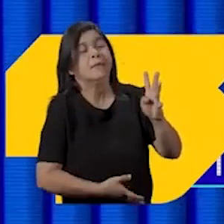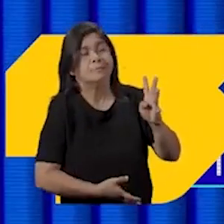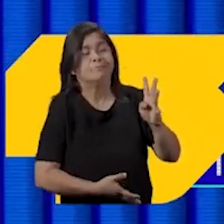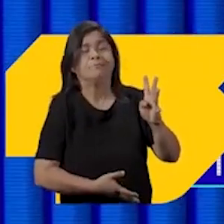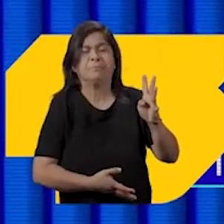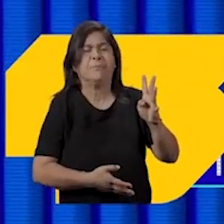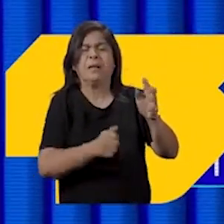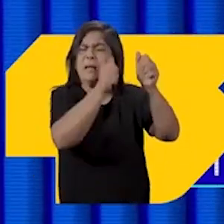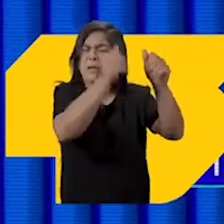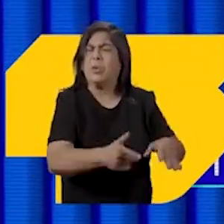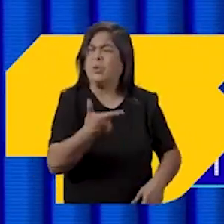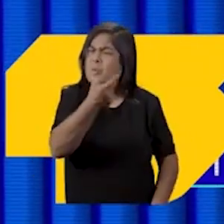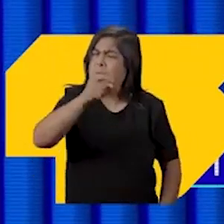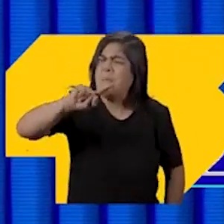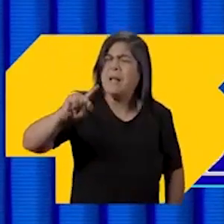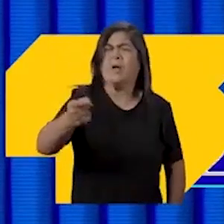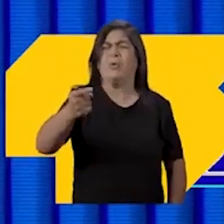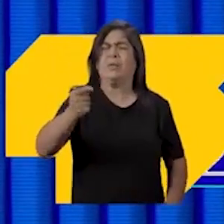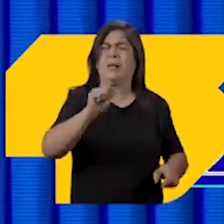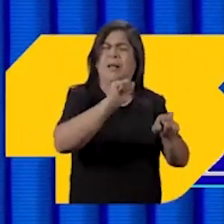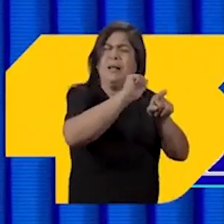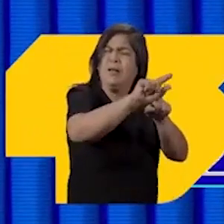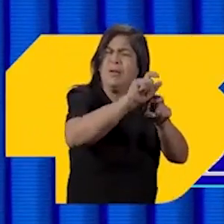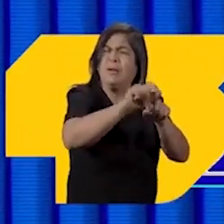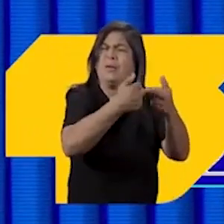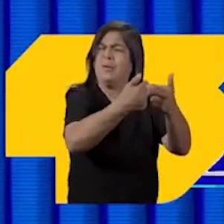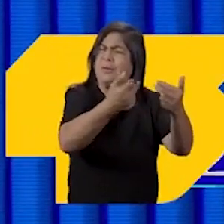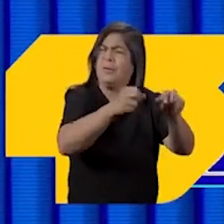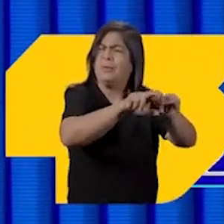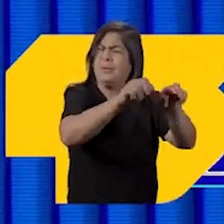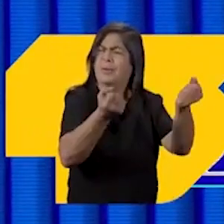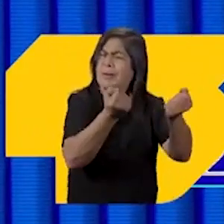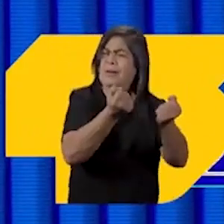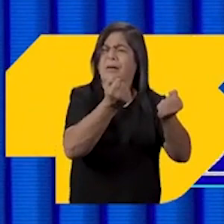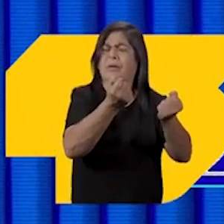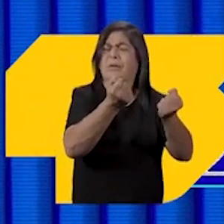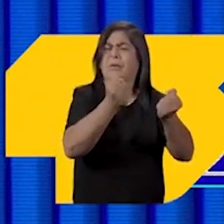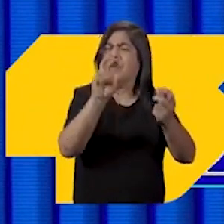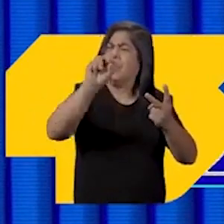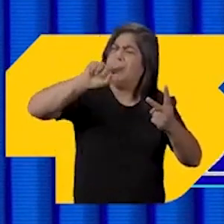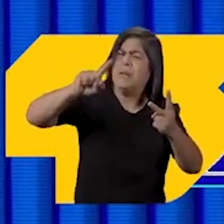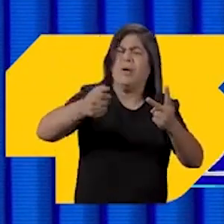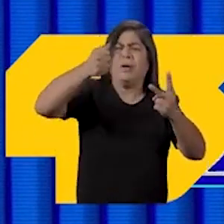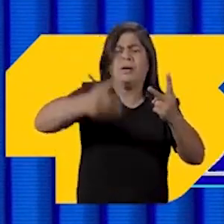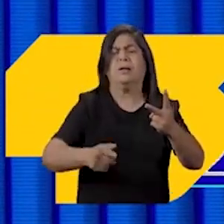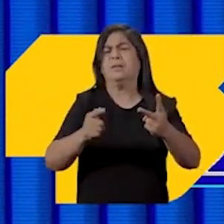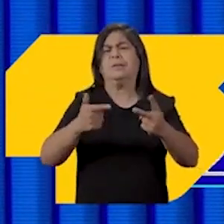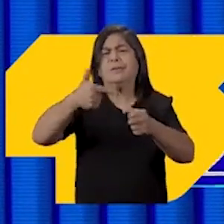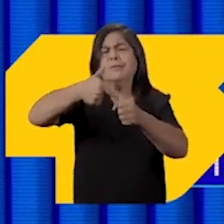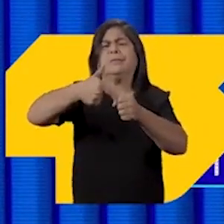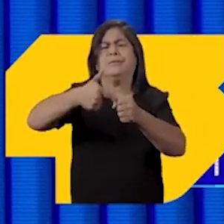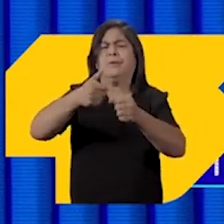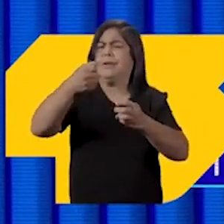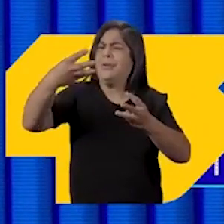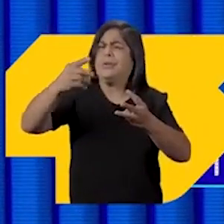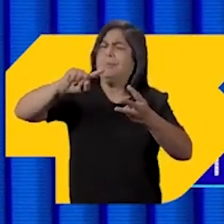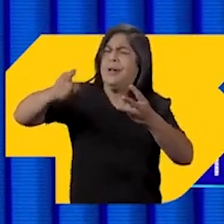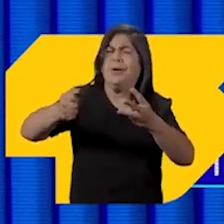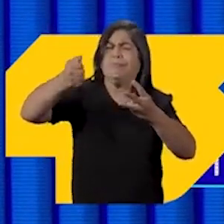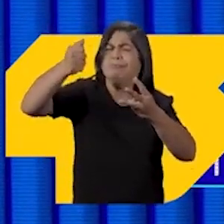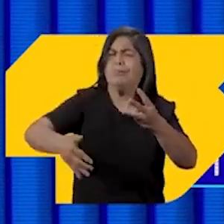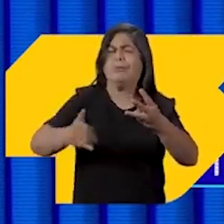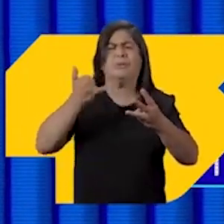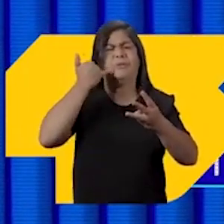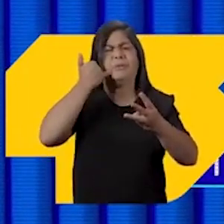quê? Pertencem a quem? O governo gastou mais de 200 milhões de reais com aluguel de carro, faz um corte nisso. Gastou mais de 50 milhões